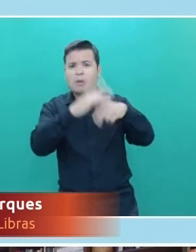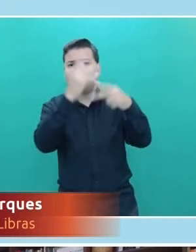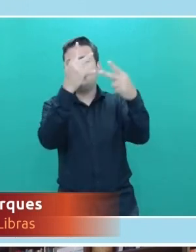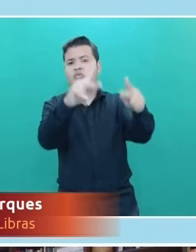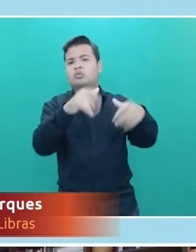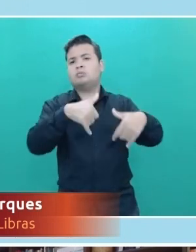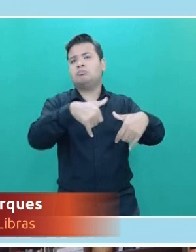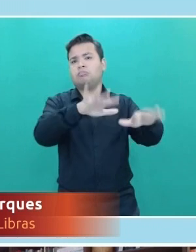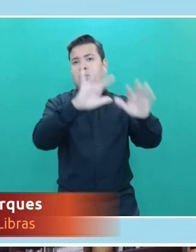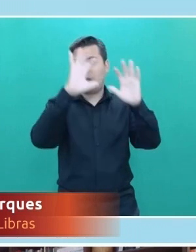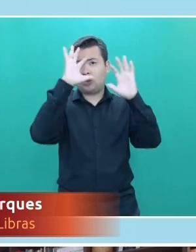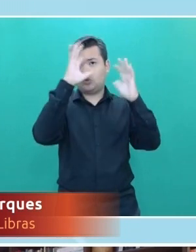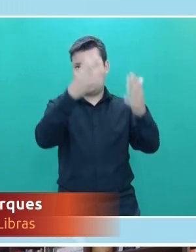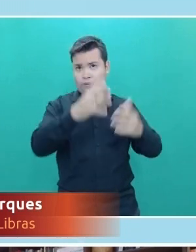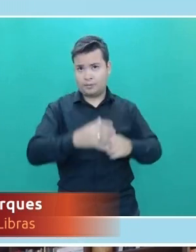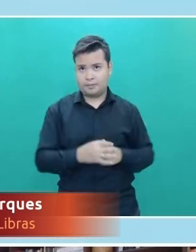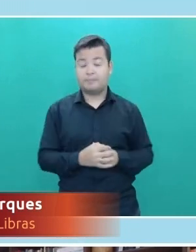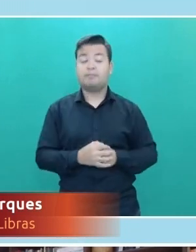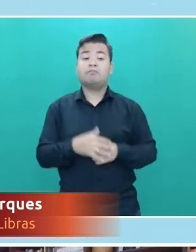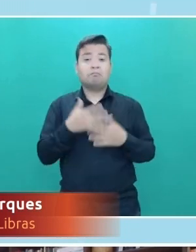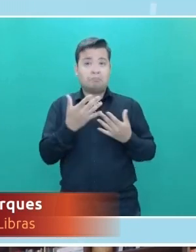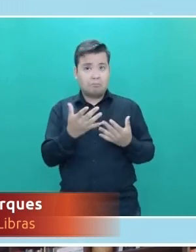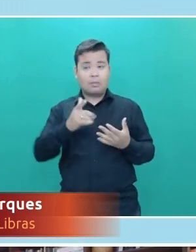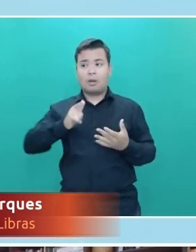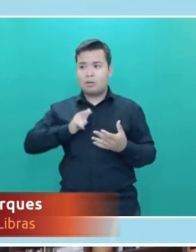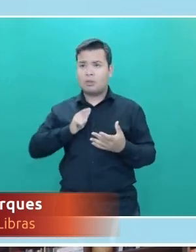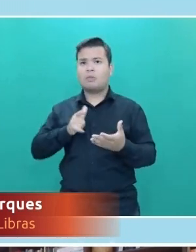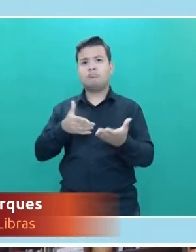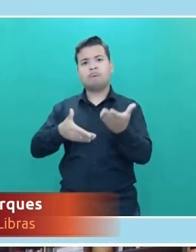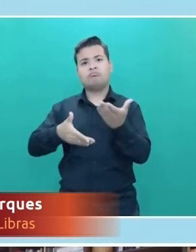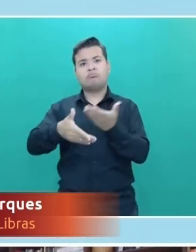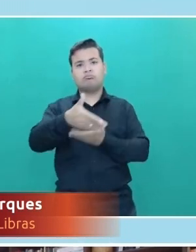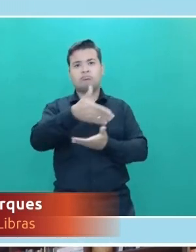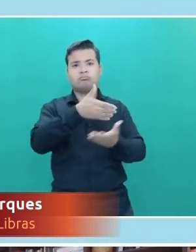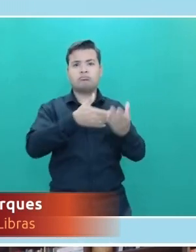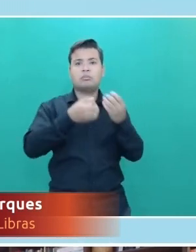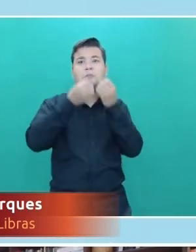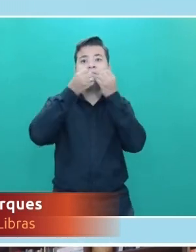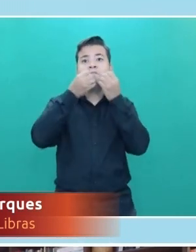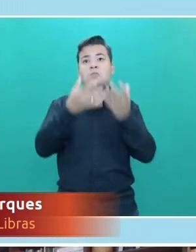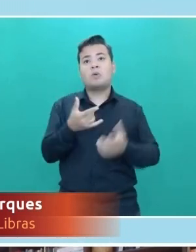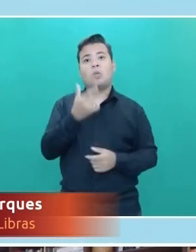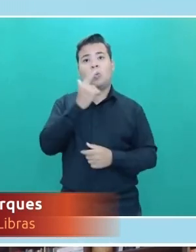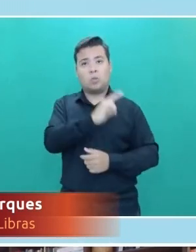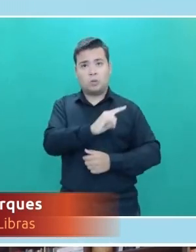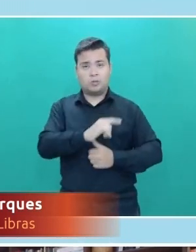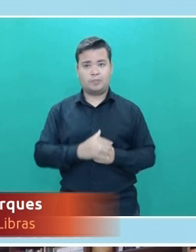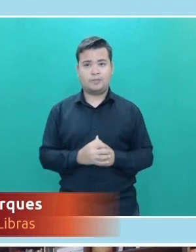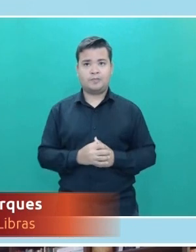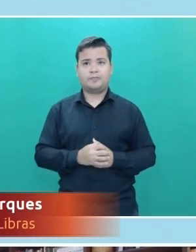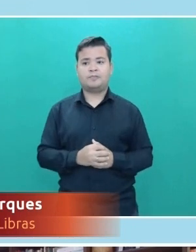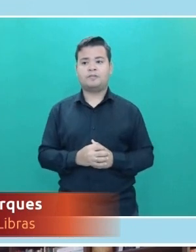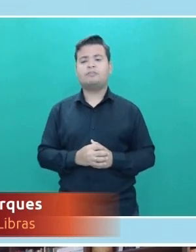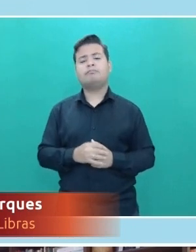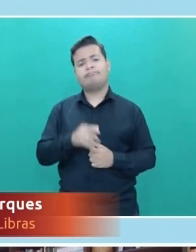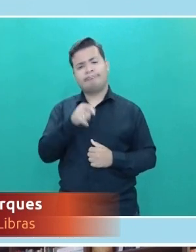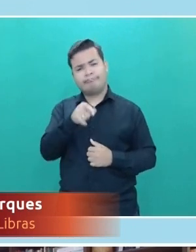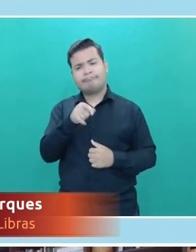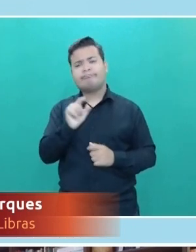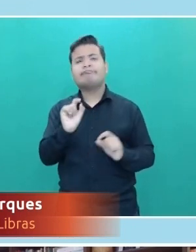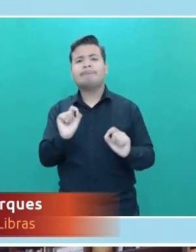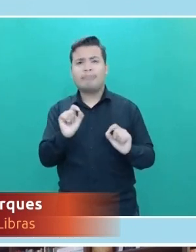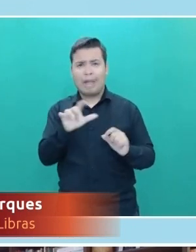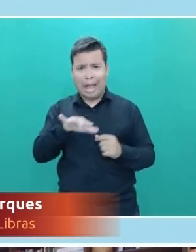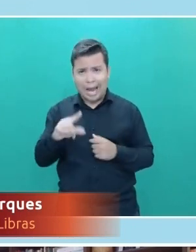vai mantendo essa boa convivência, né? Então, assim, em várias áreas, né? A área